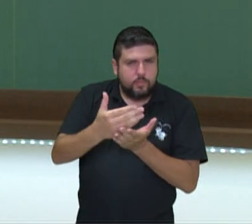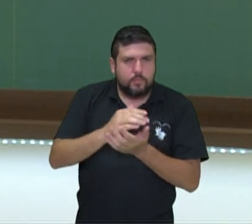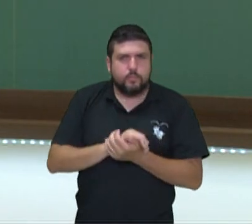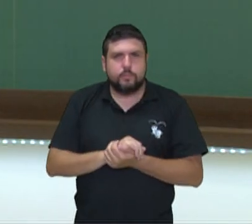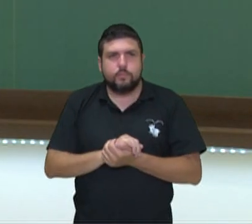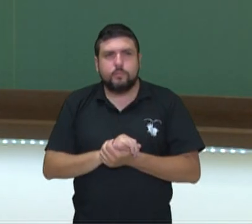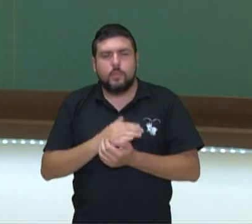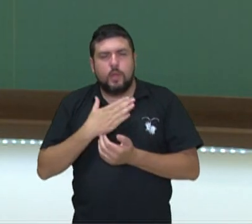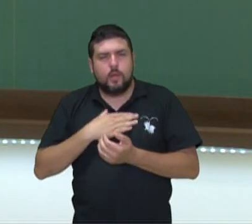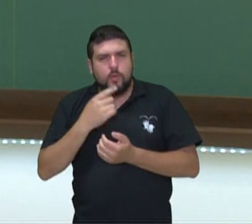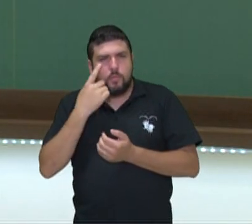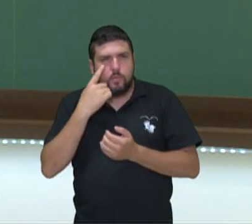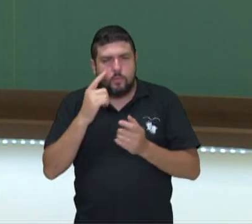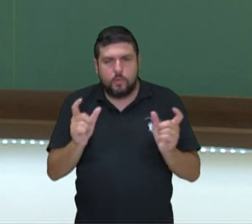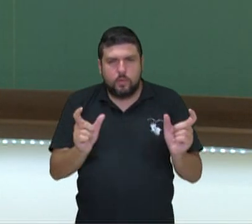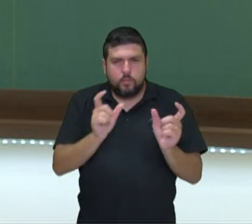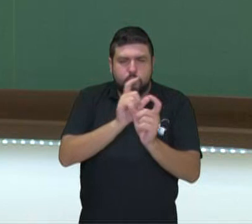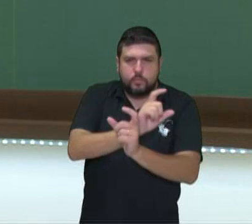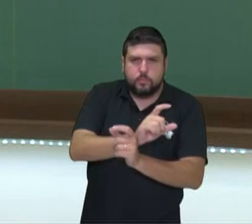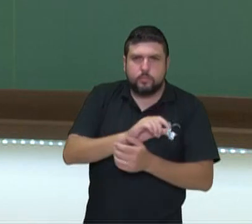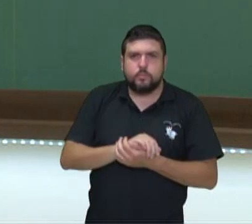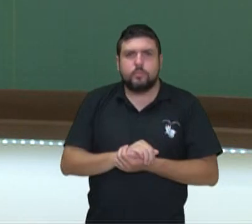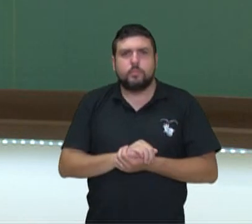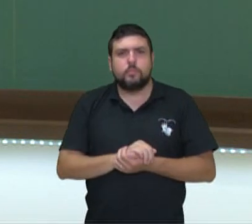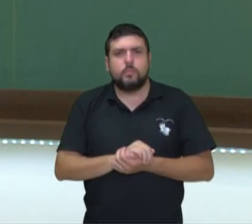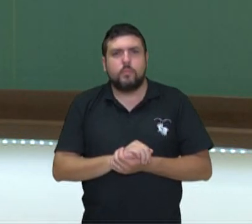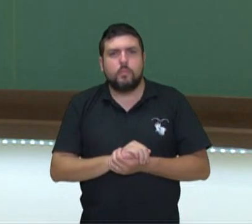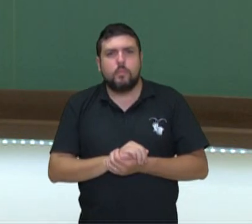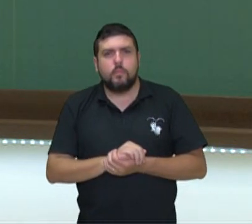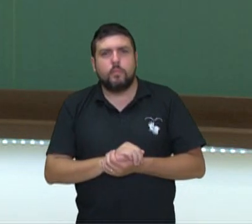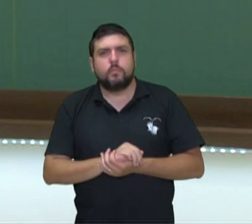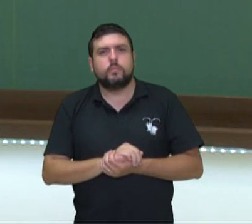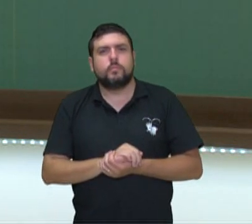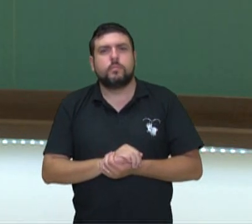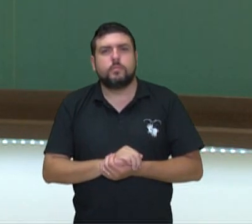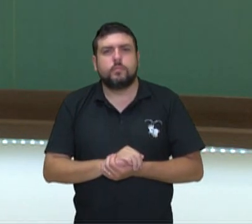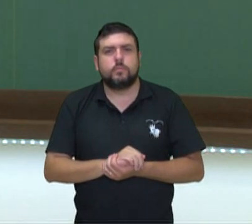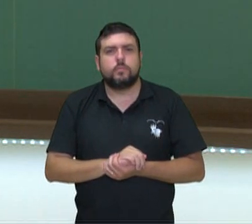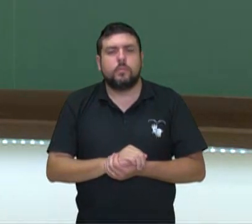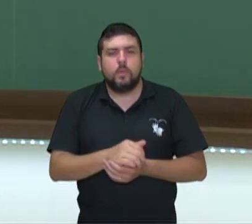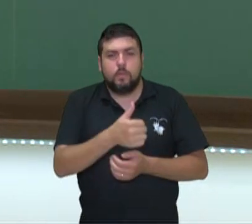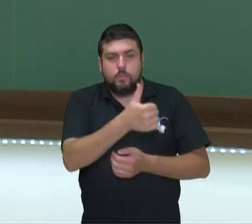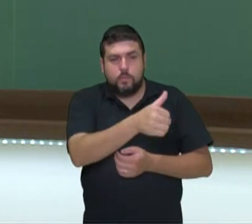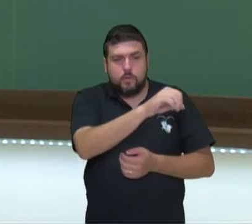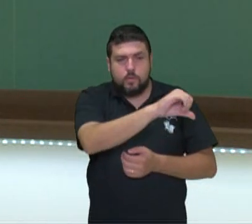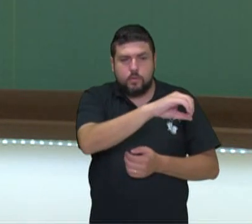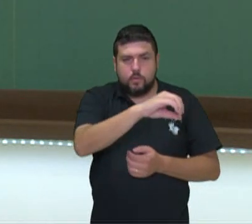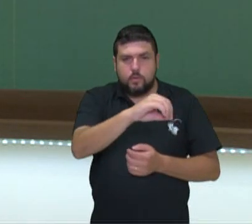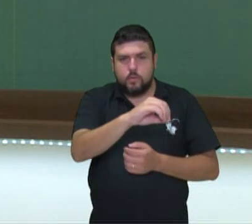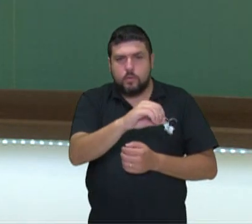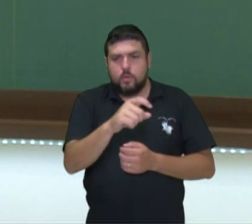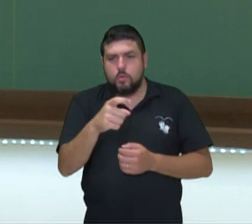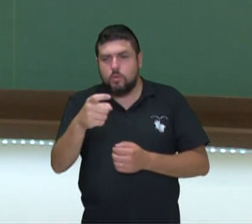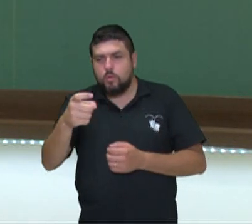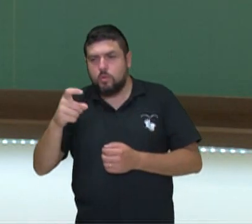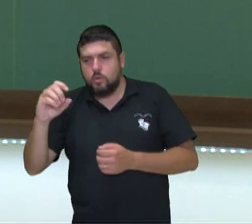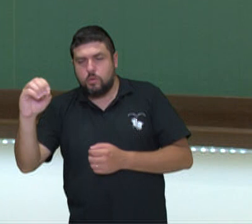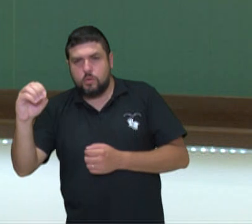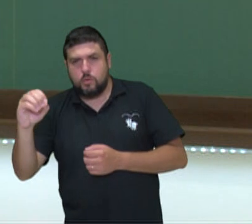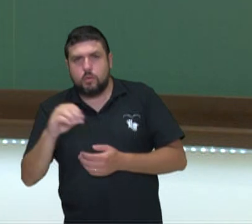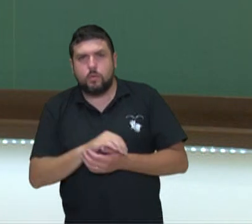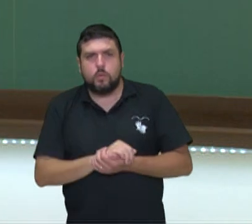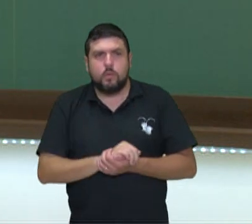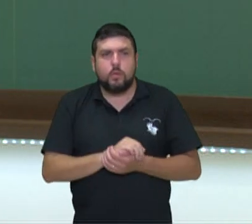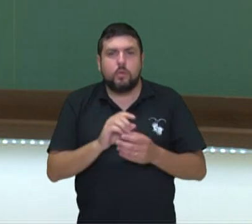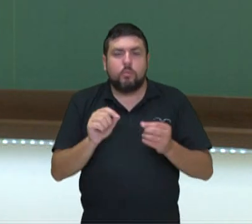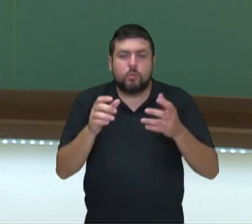para ver o que acontece? 1900, um x igual a zero. 8 vezes zero dá zero, sobrando